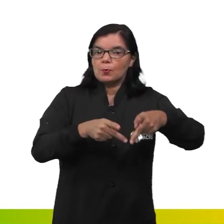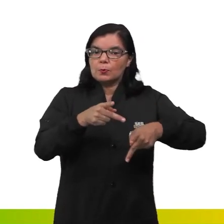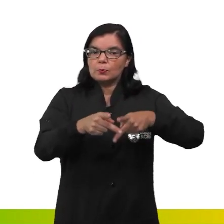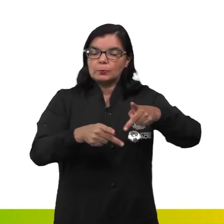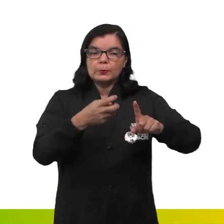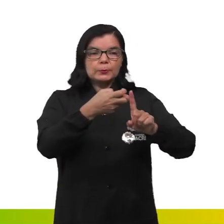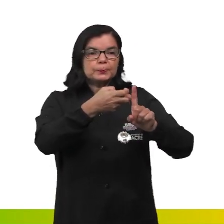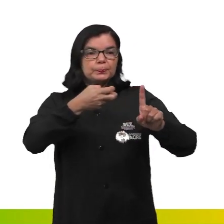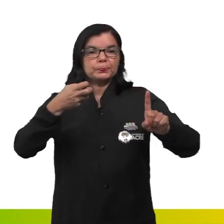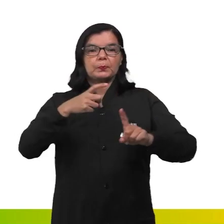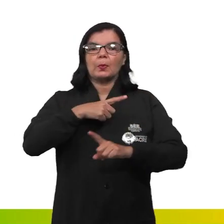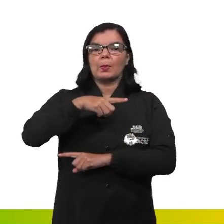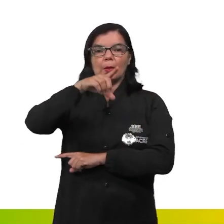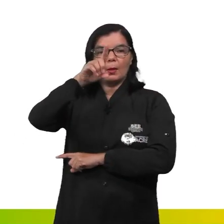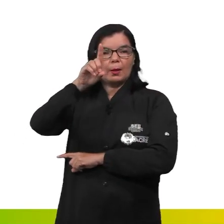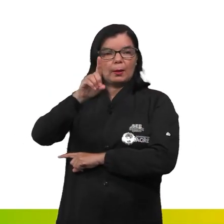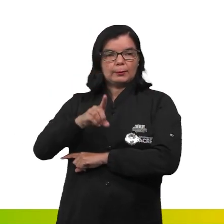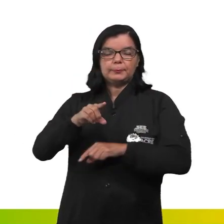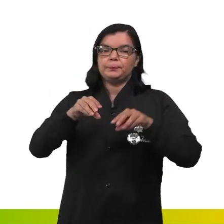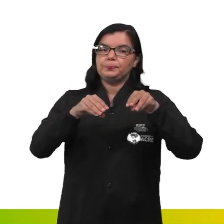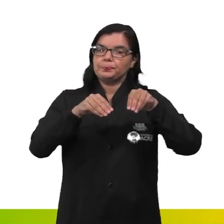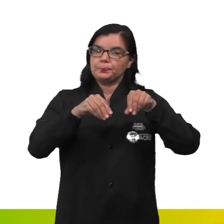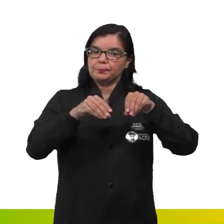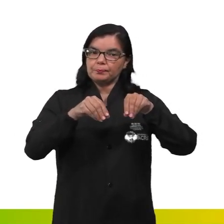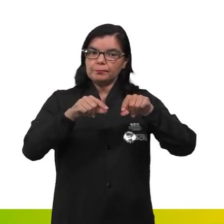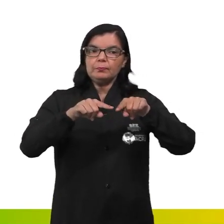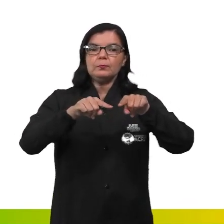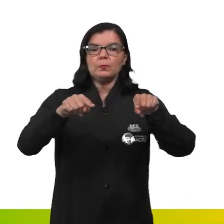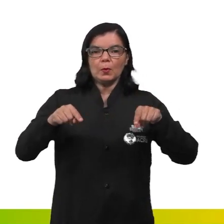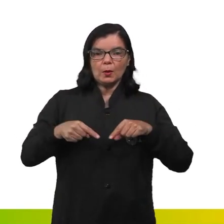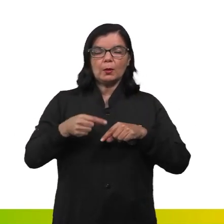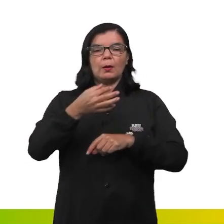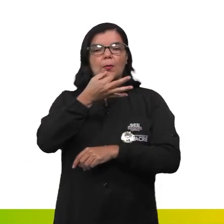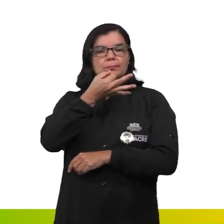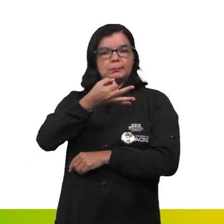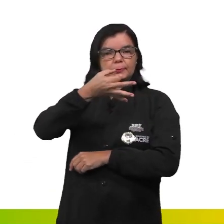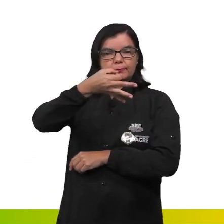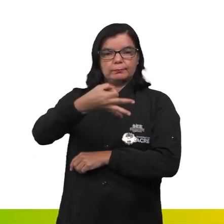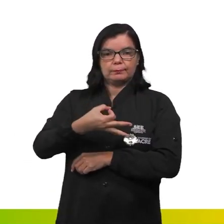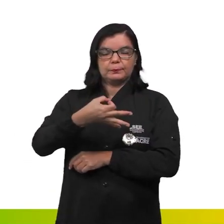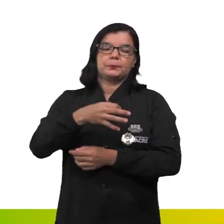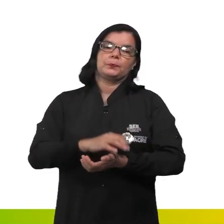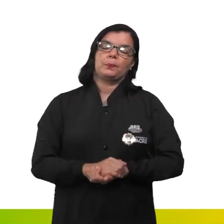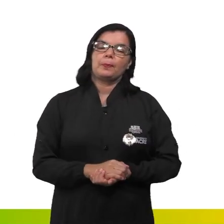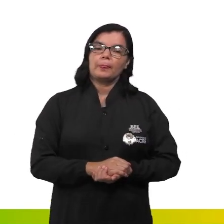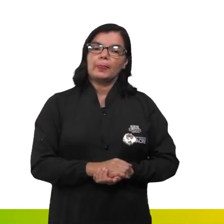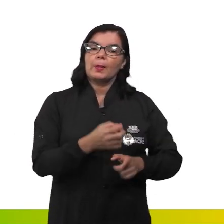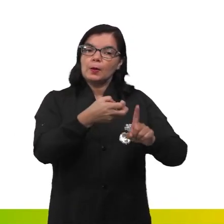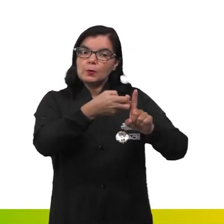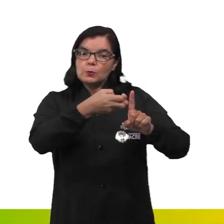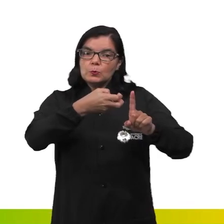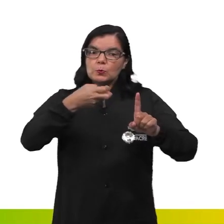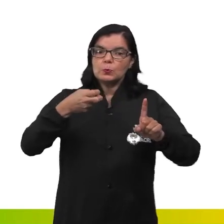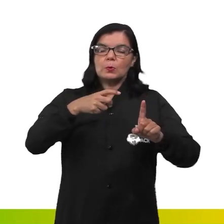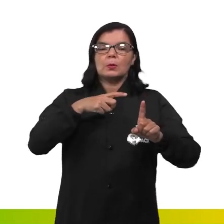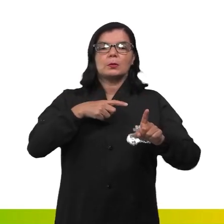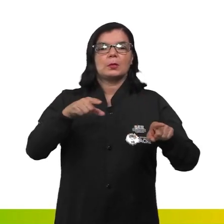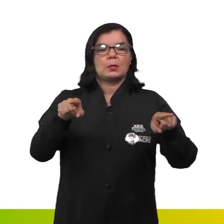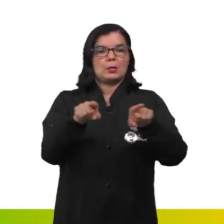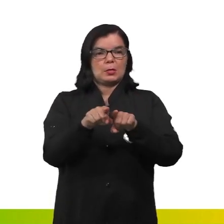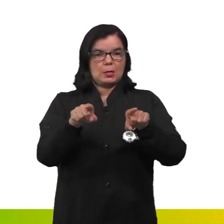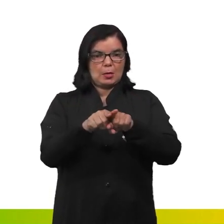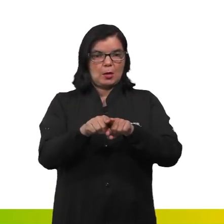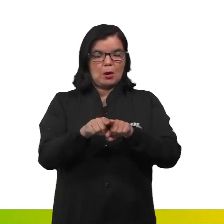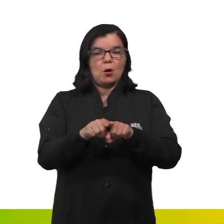indígenas, olha aí, têm direito à terra e à autodeterminação. Que os povos indígenas têm direito